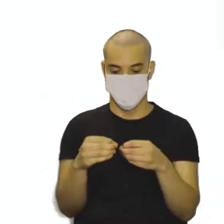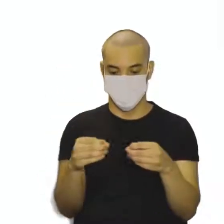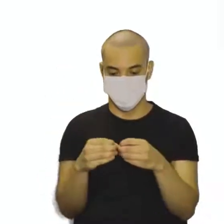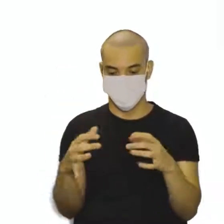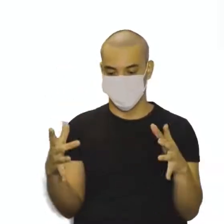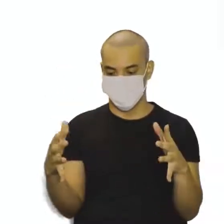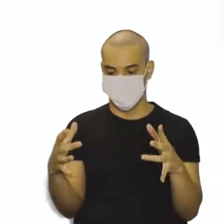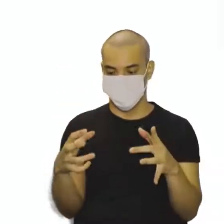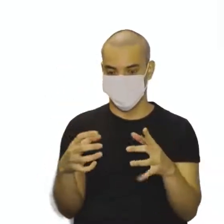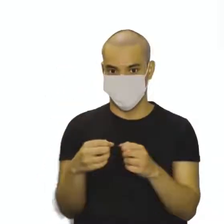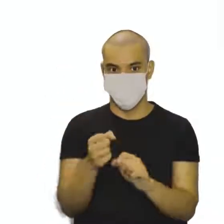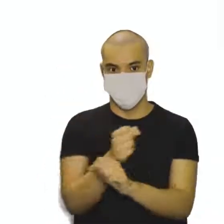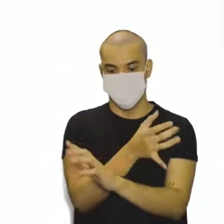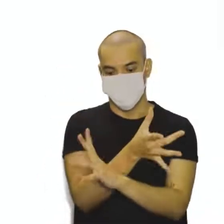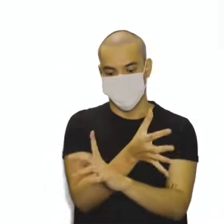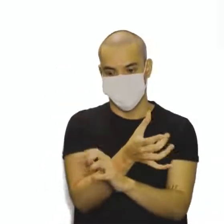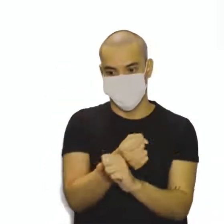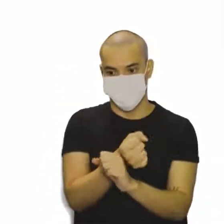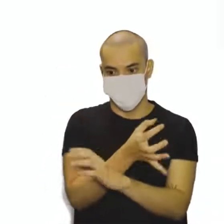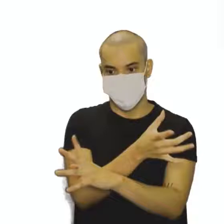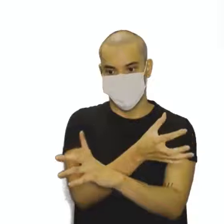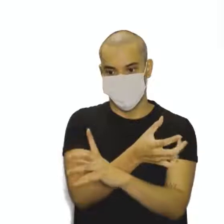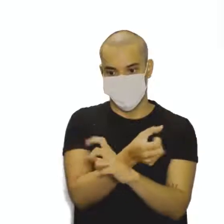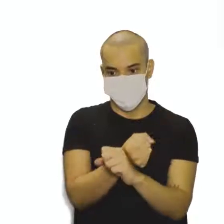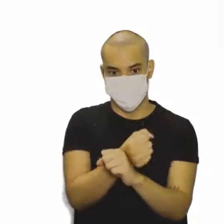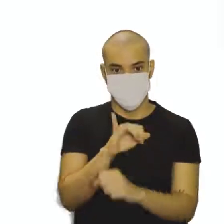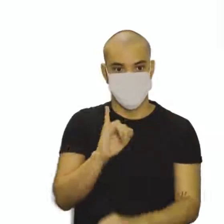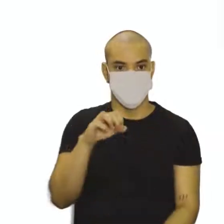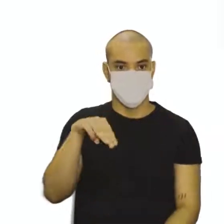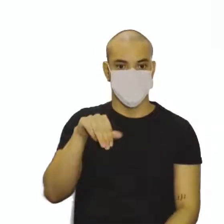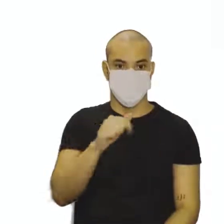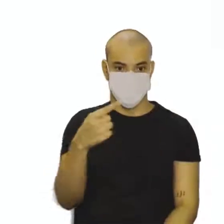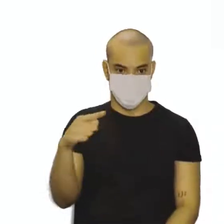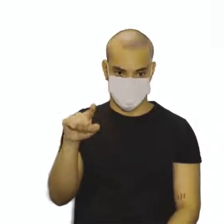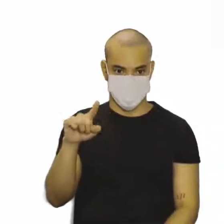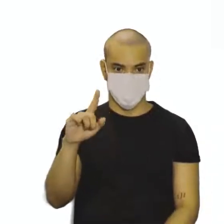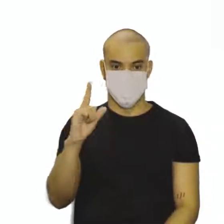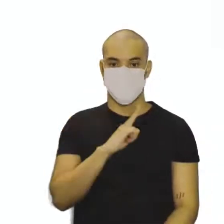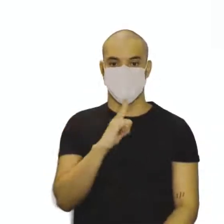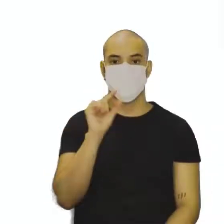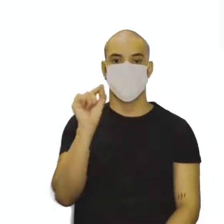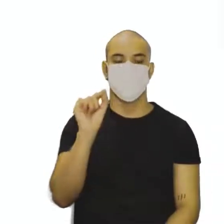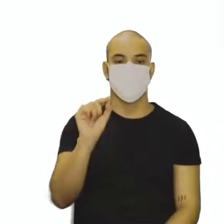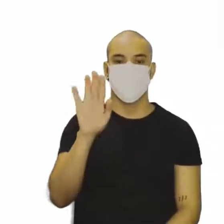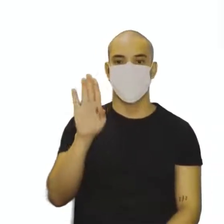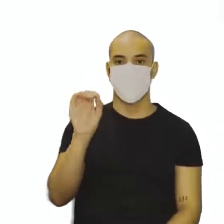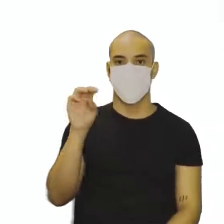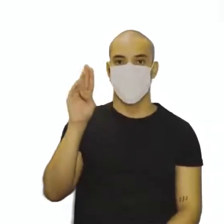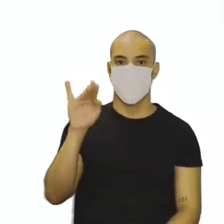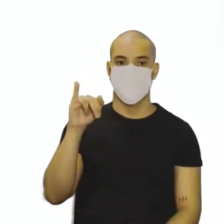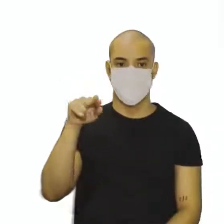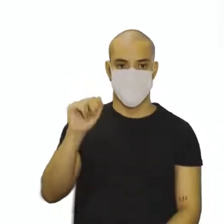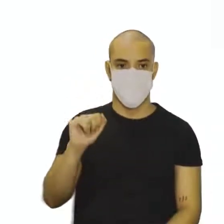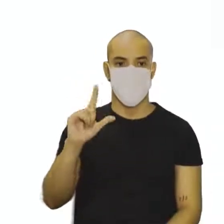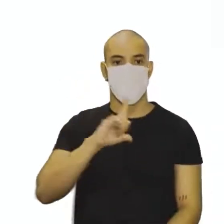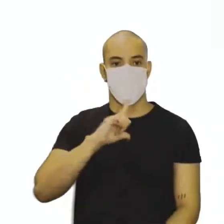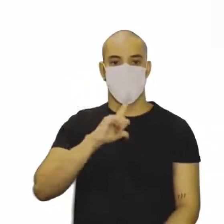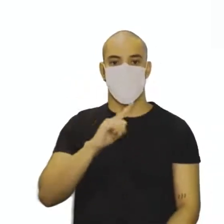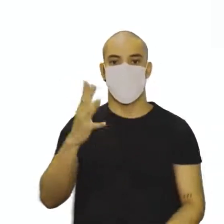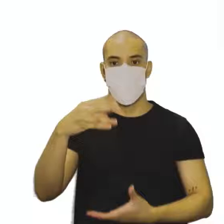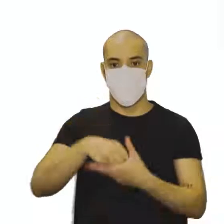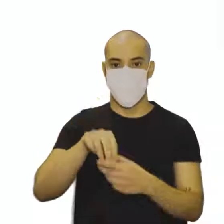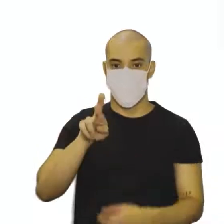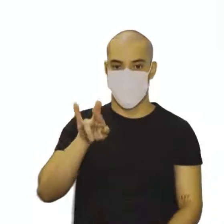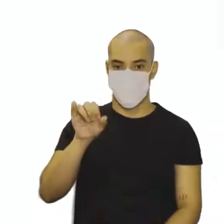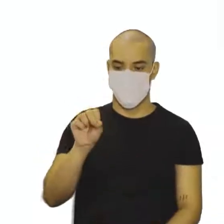ímã. Olha o que eu coloquei aqui. Nós temos ali uma bobina, eu tenho um resistor R ali no circuito